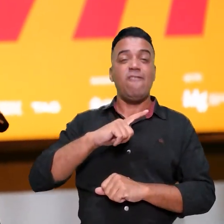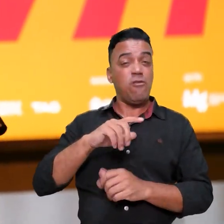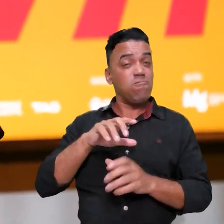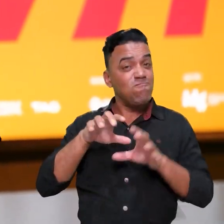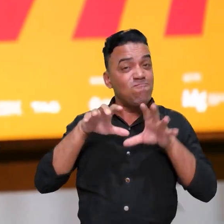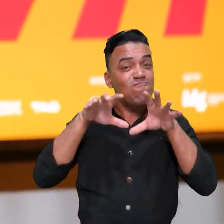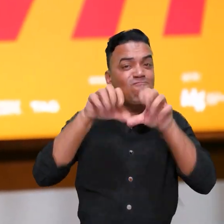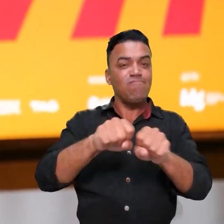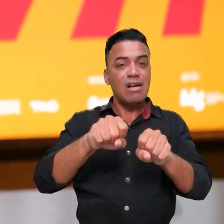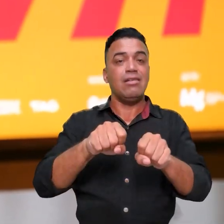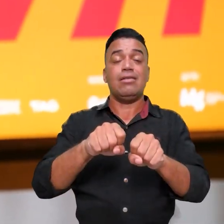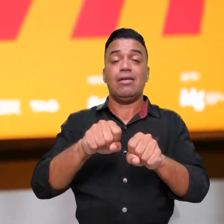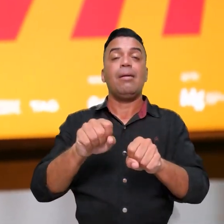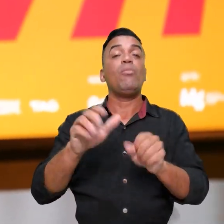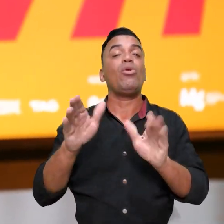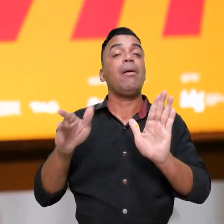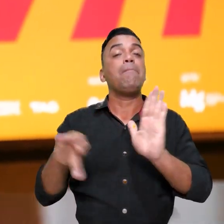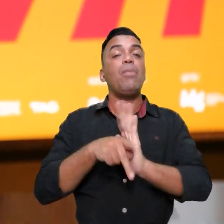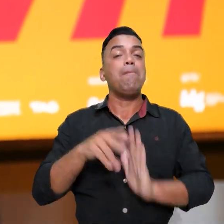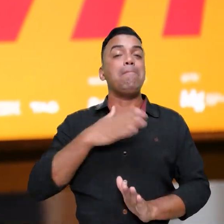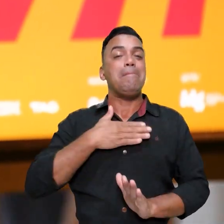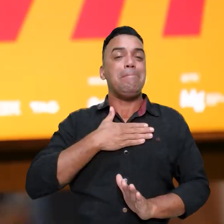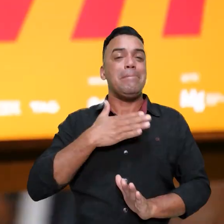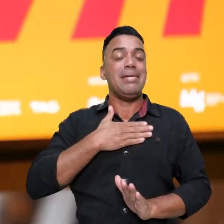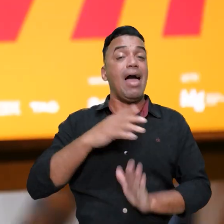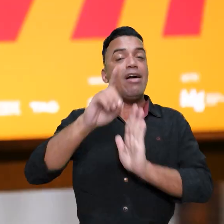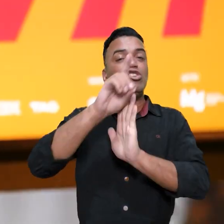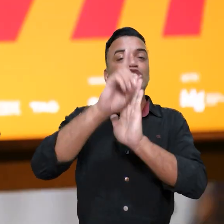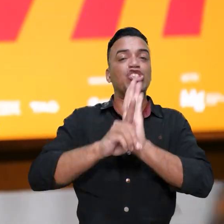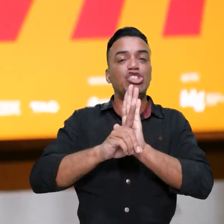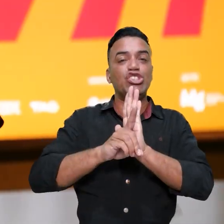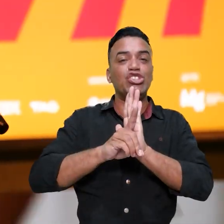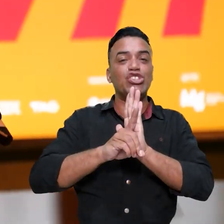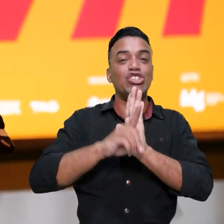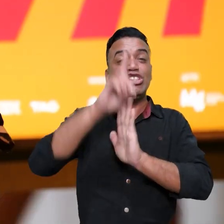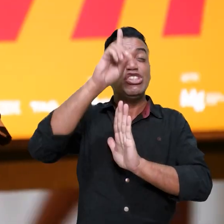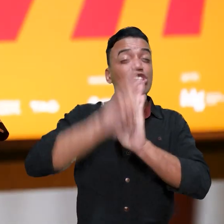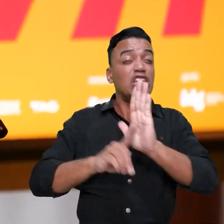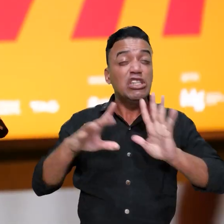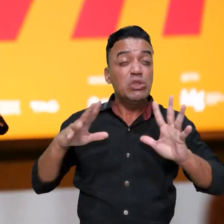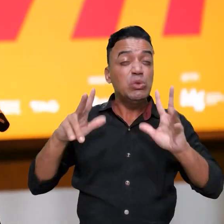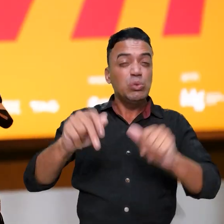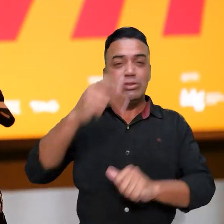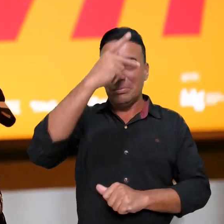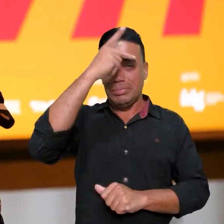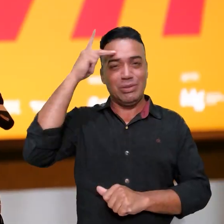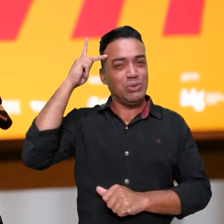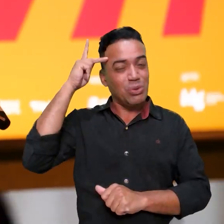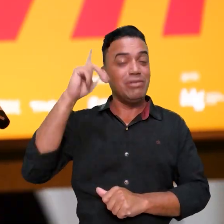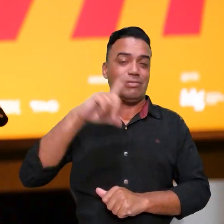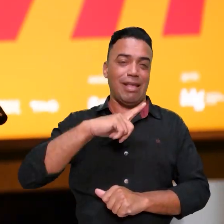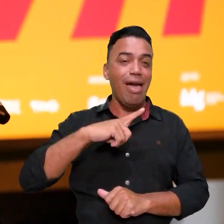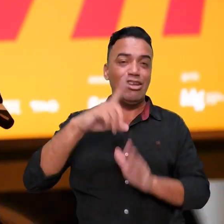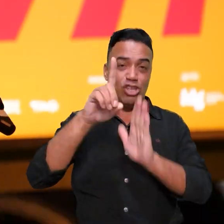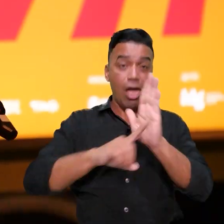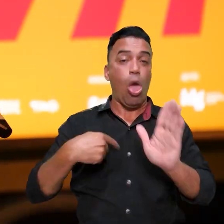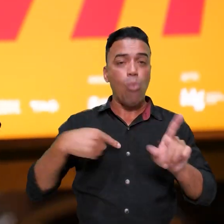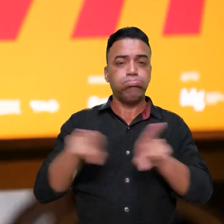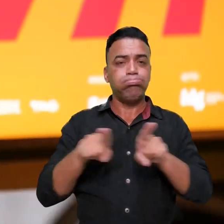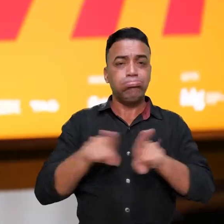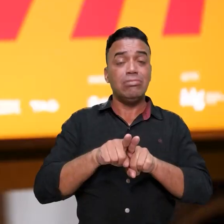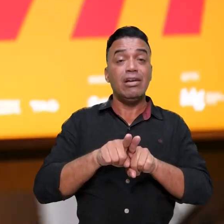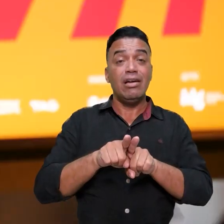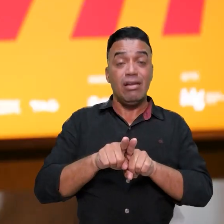essa chance, porque ela é minha. É um direito que eu tenho, como todas as outras pessoas têm, e que me